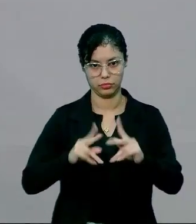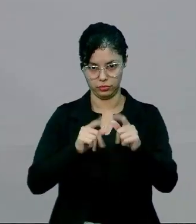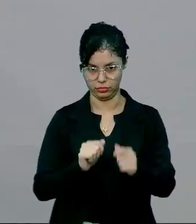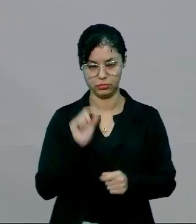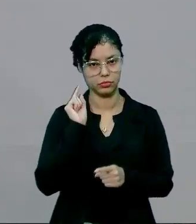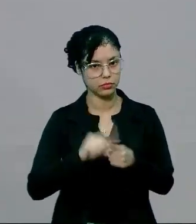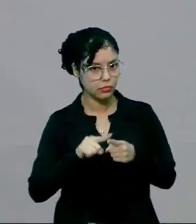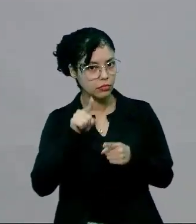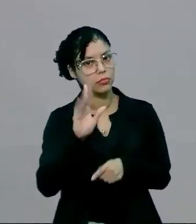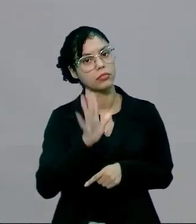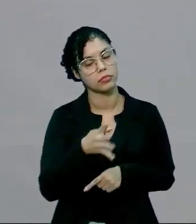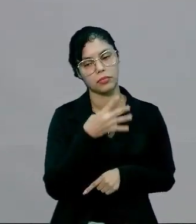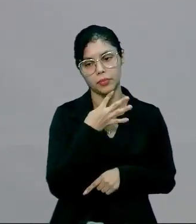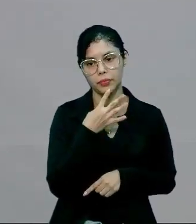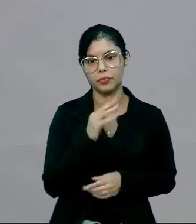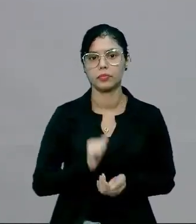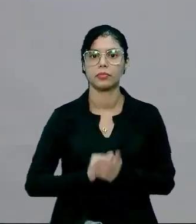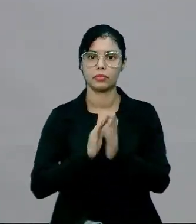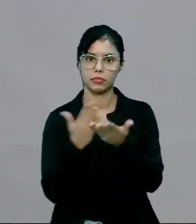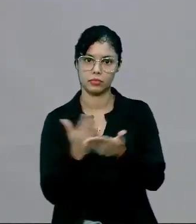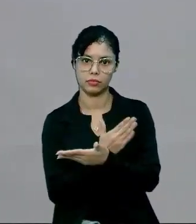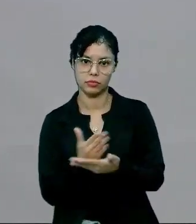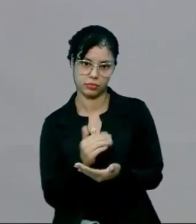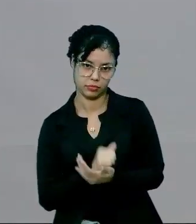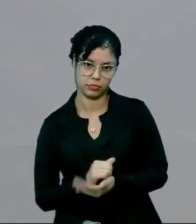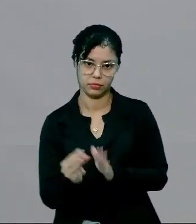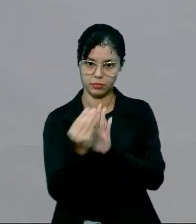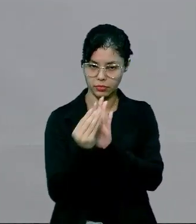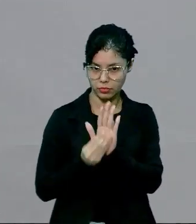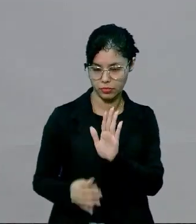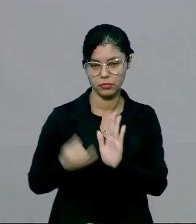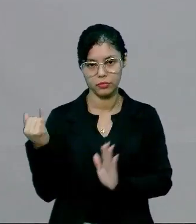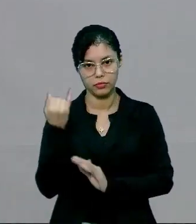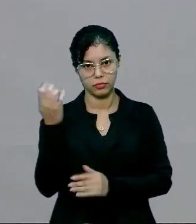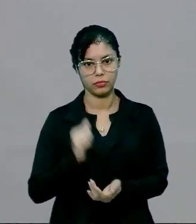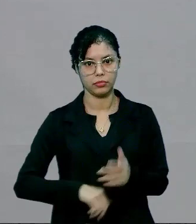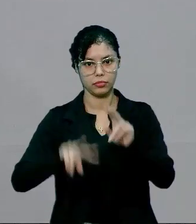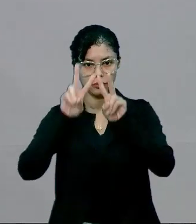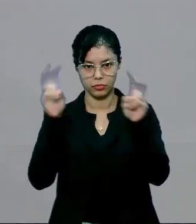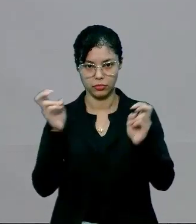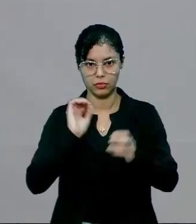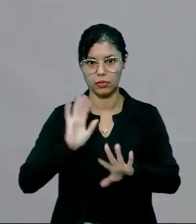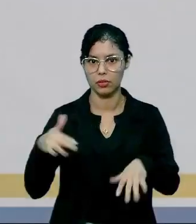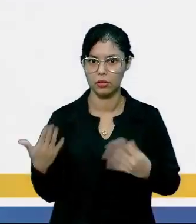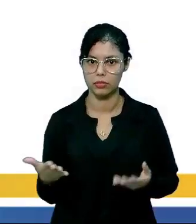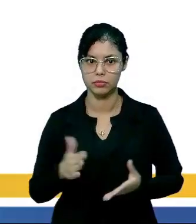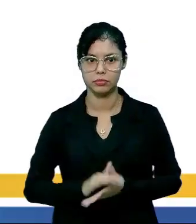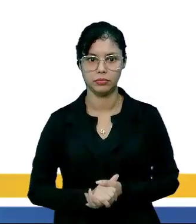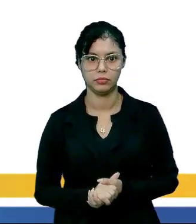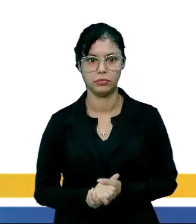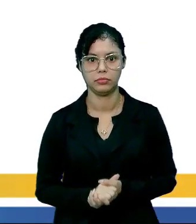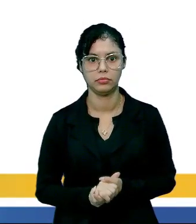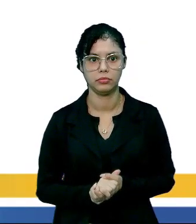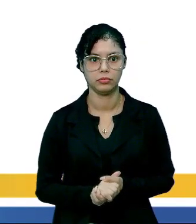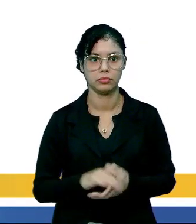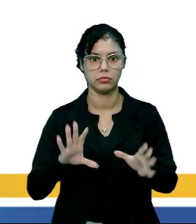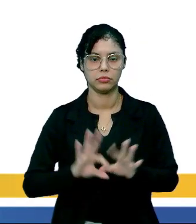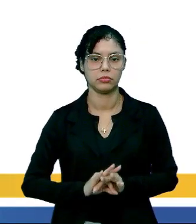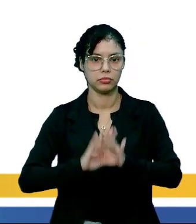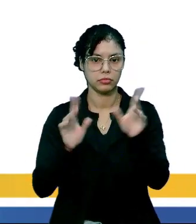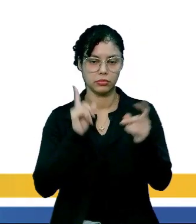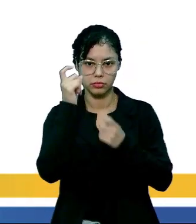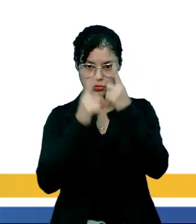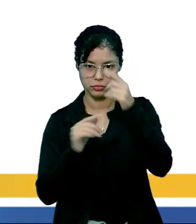né? Porque vocês já conhecem, vocês têm os livros. E o que de fato importa é o tema. E qual é o tema, professora? O tema é